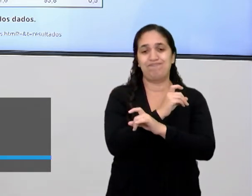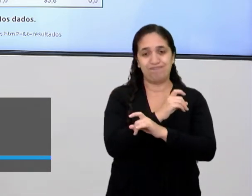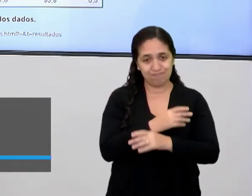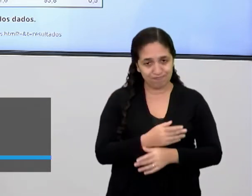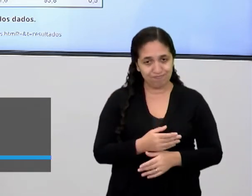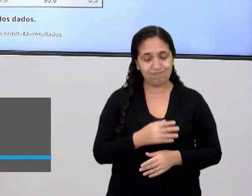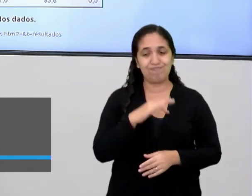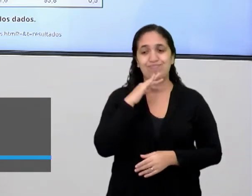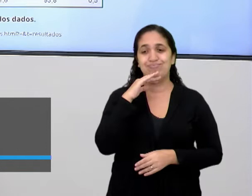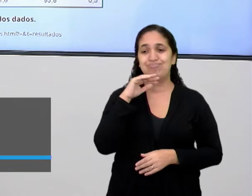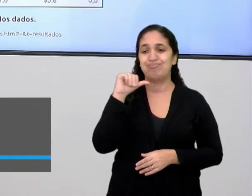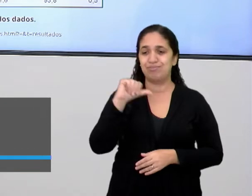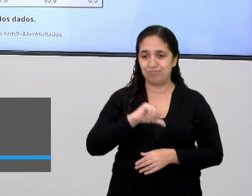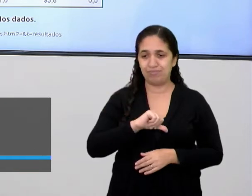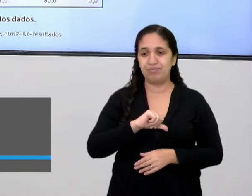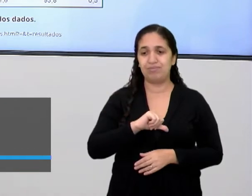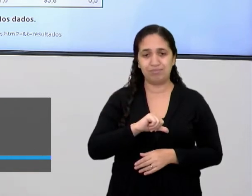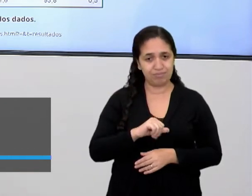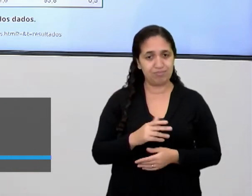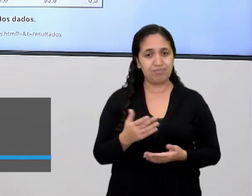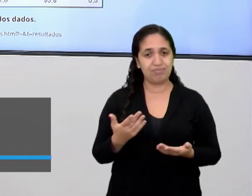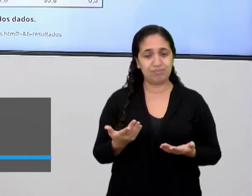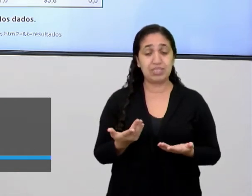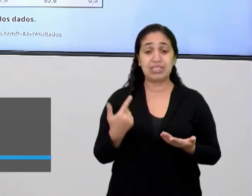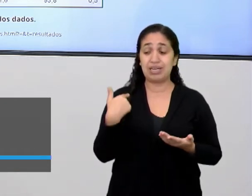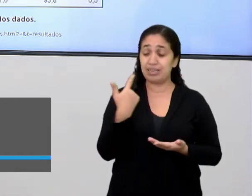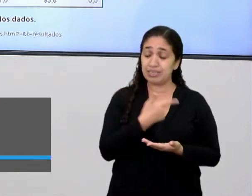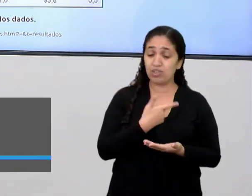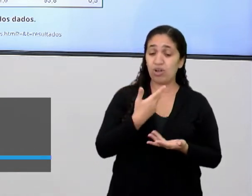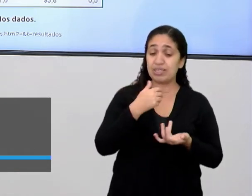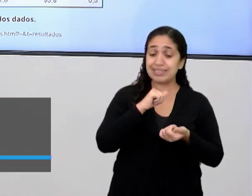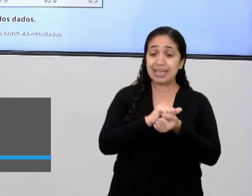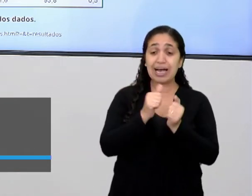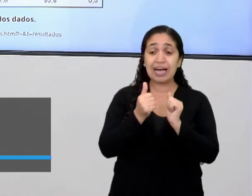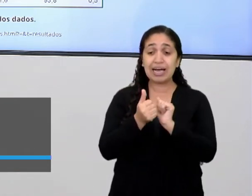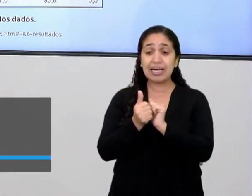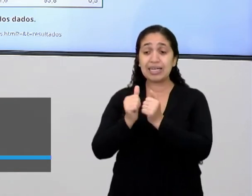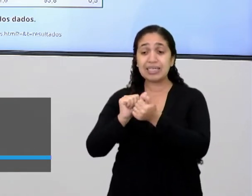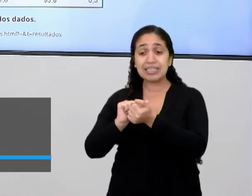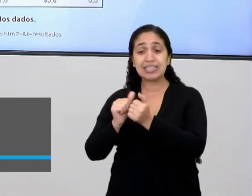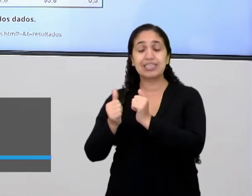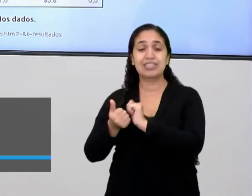uma época aí de adaptação, né, das pessoas